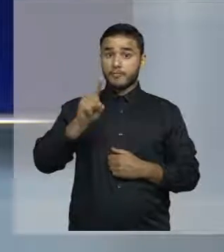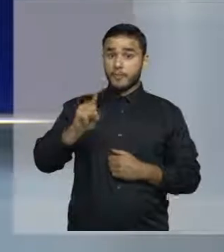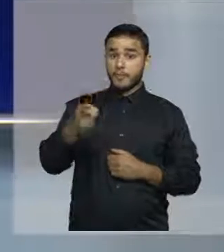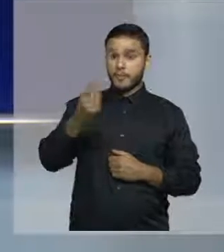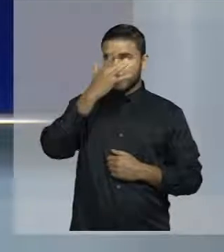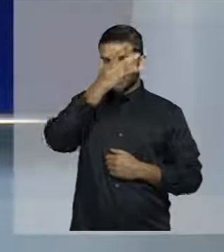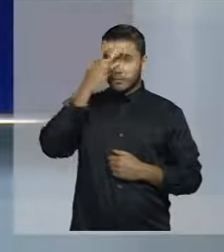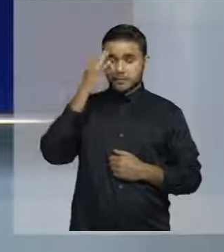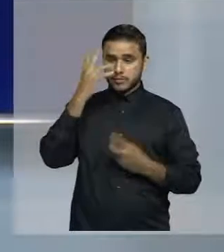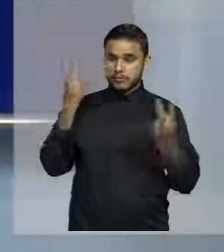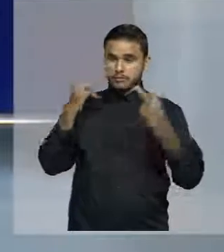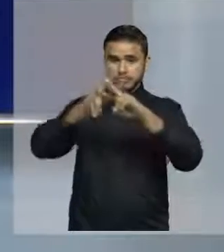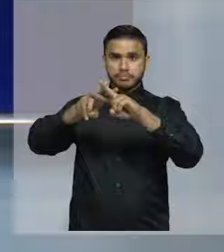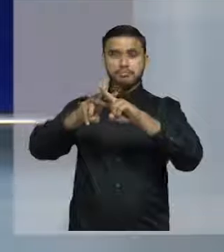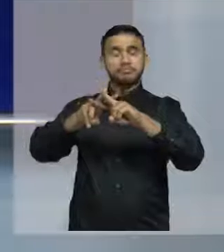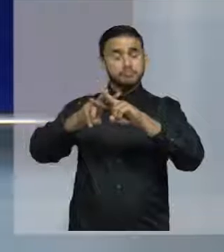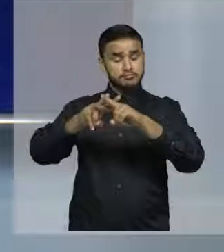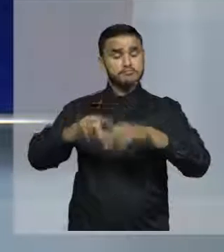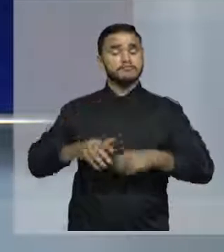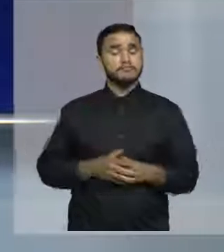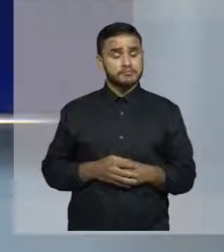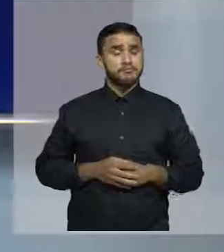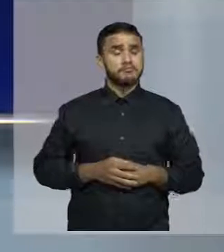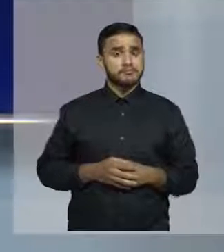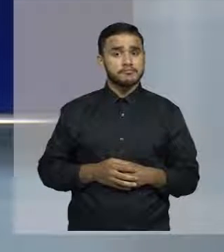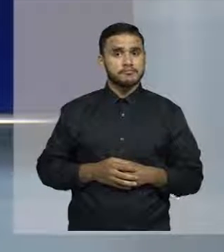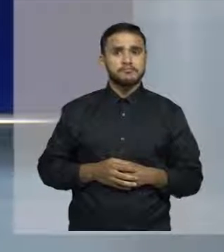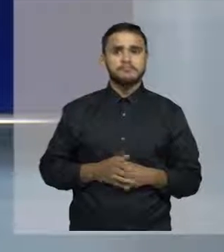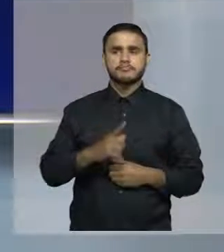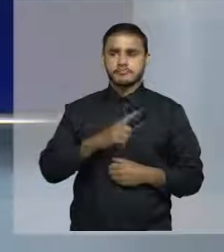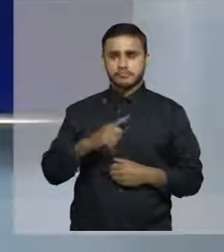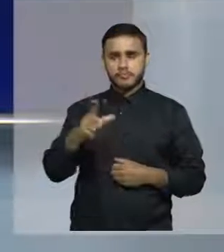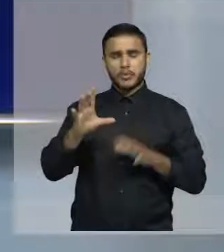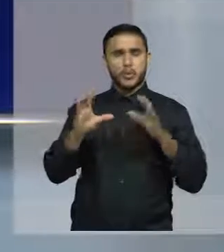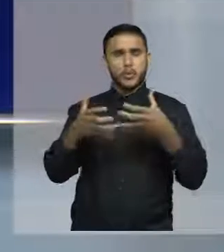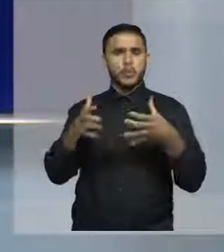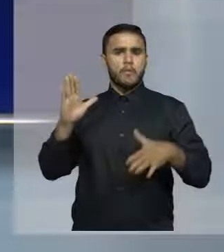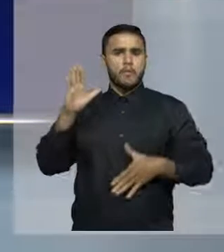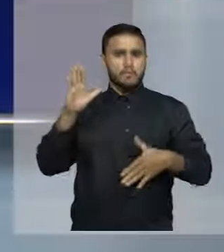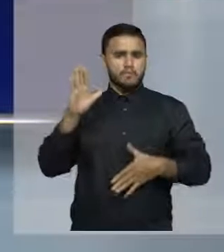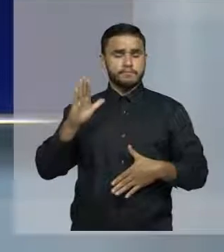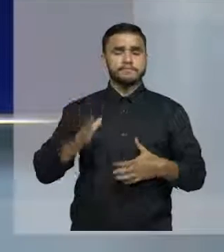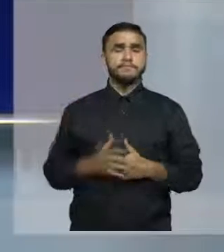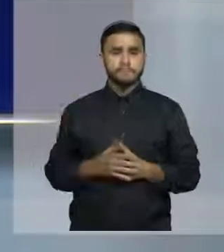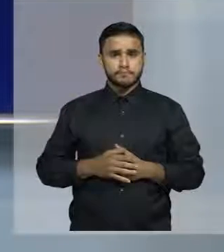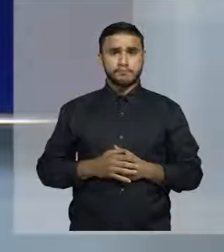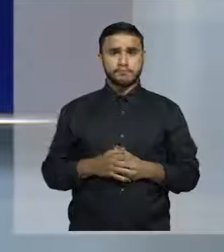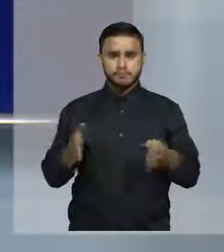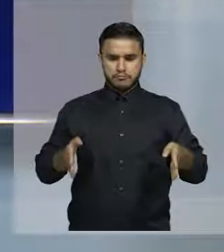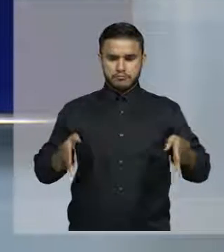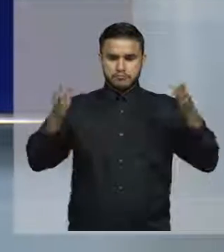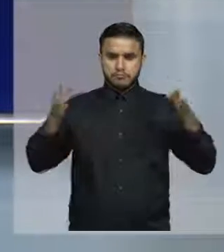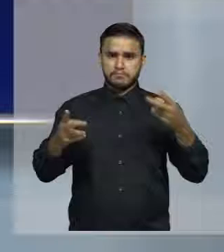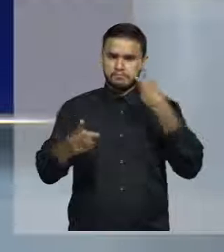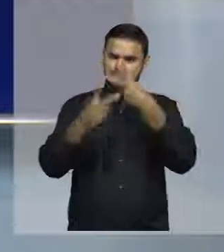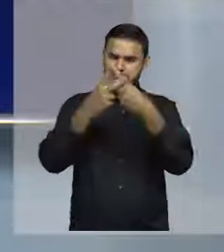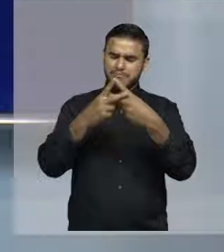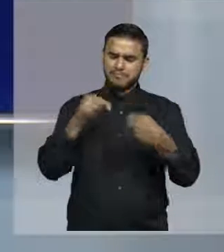presos, desses grande parte faccionados, um sistema